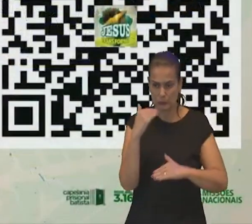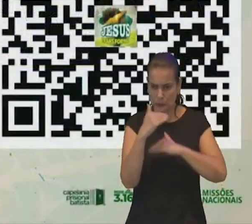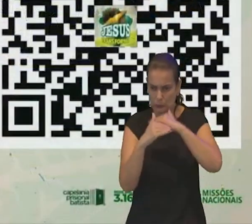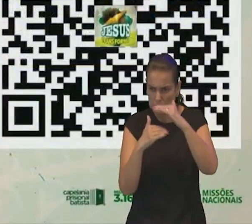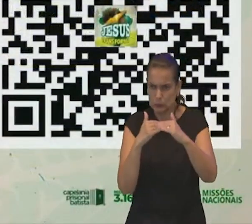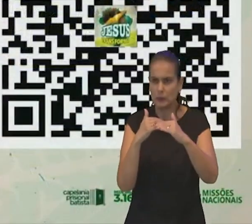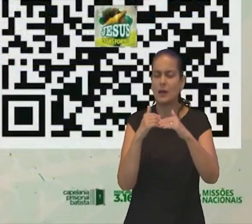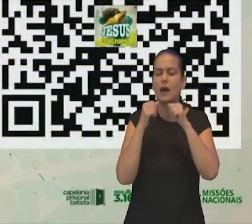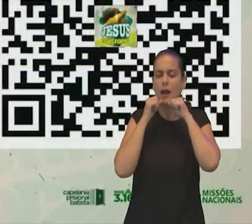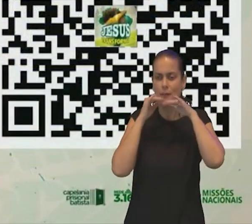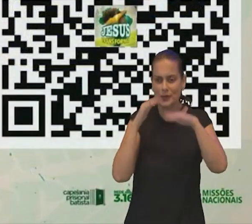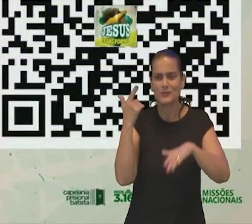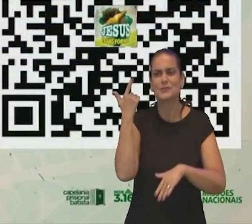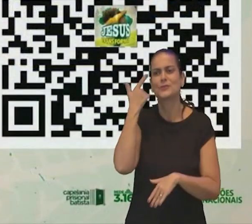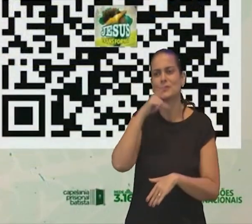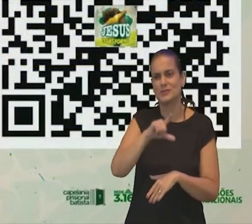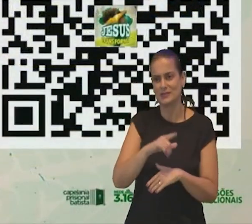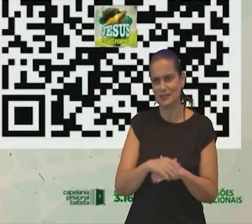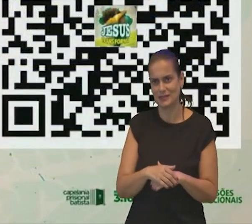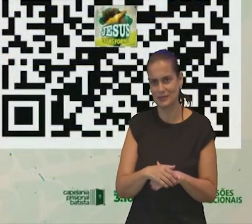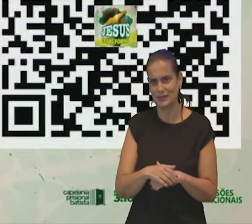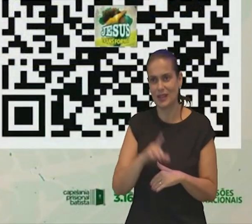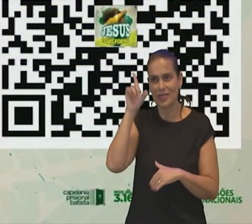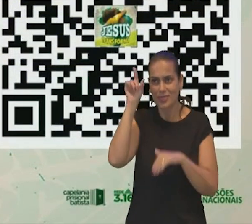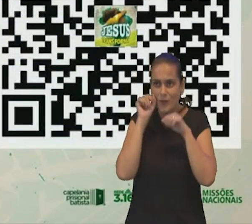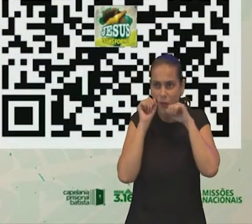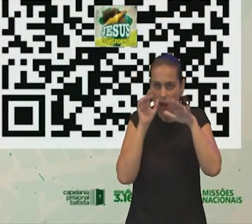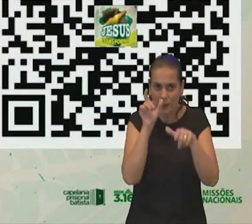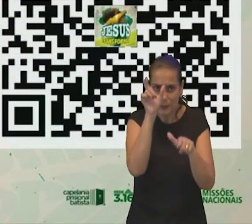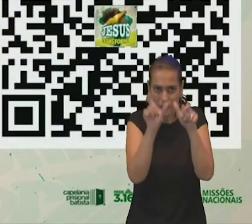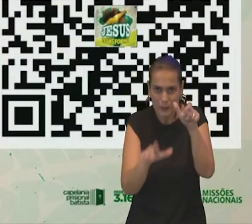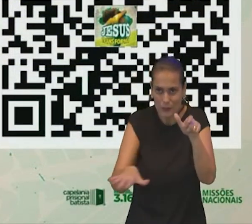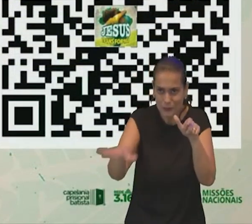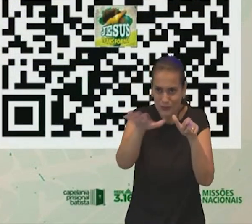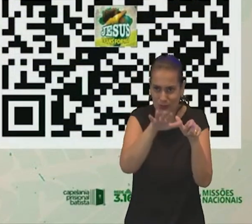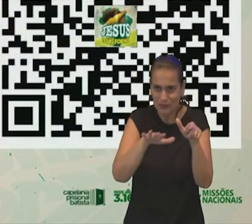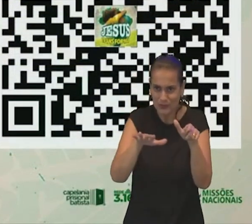e abençoados. Deus abençoe a todos.